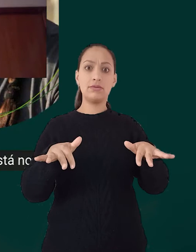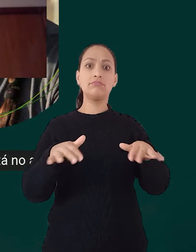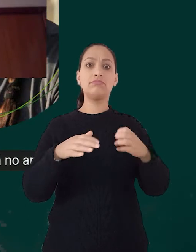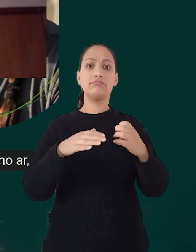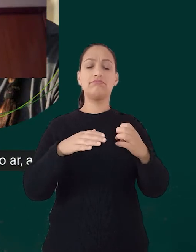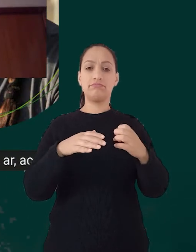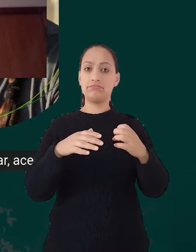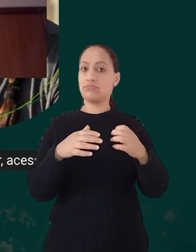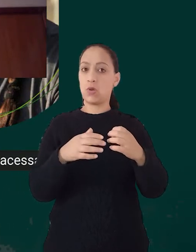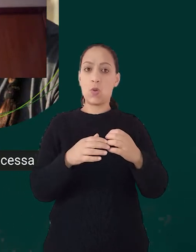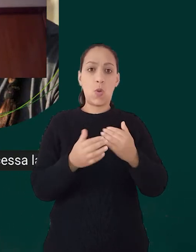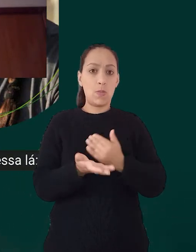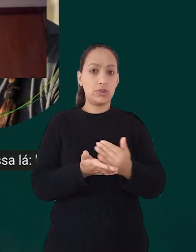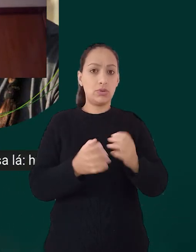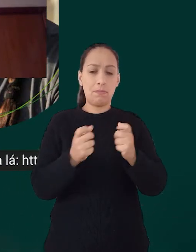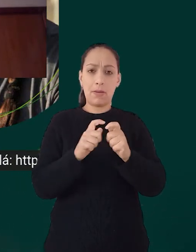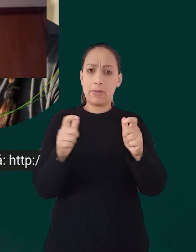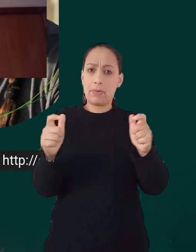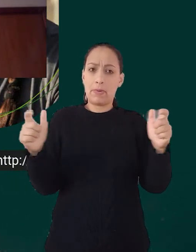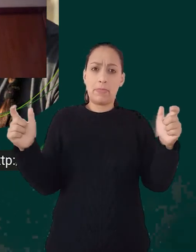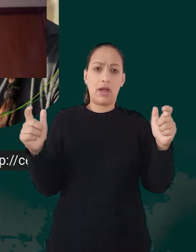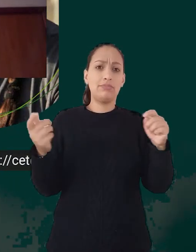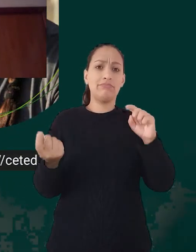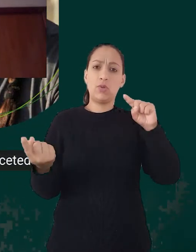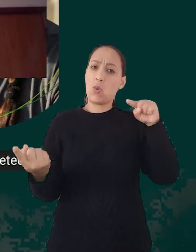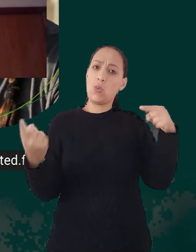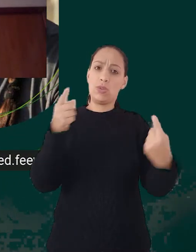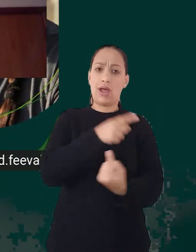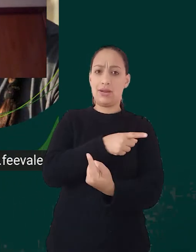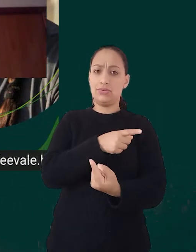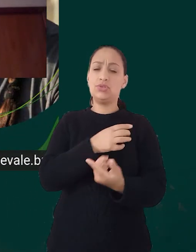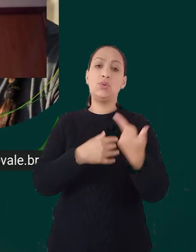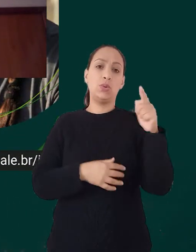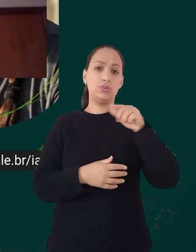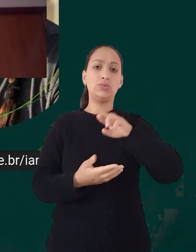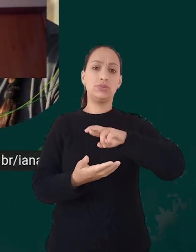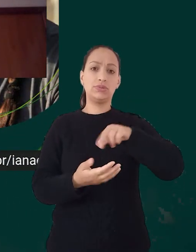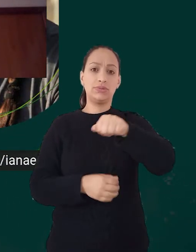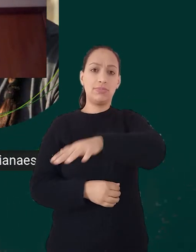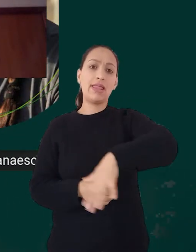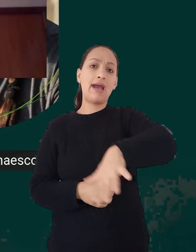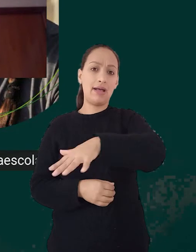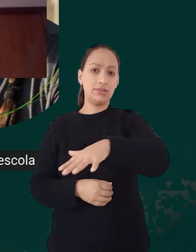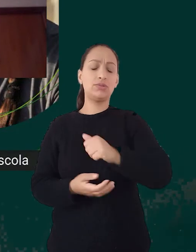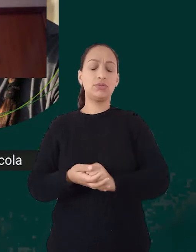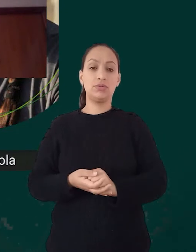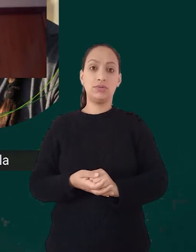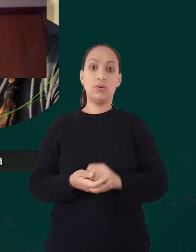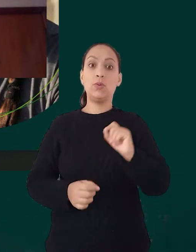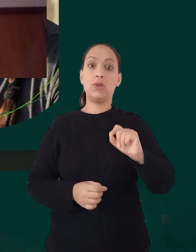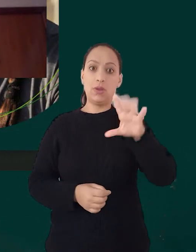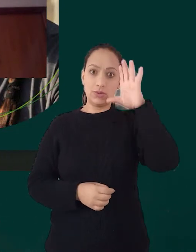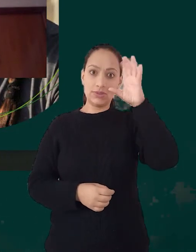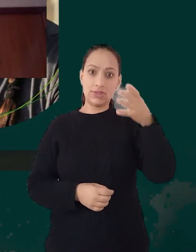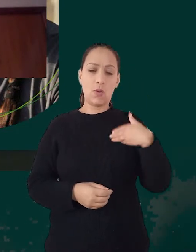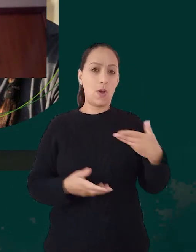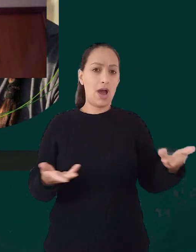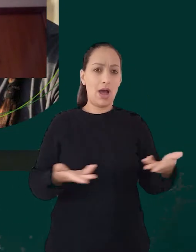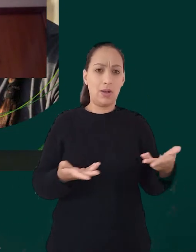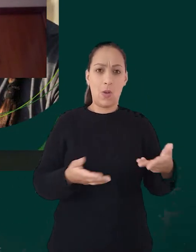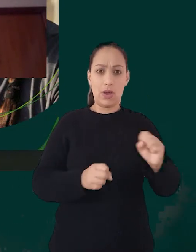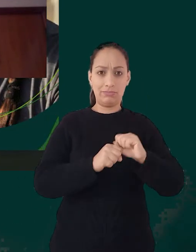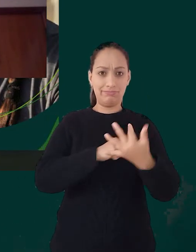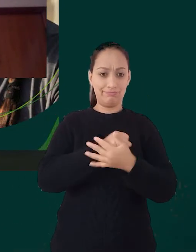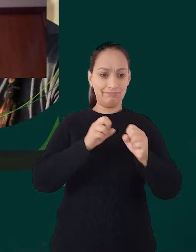cresceram, tá? É o oposto de muitos mercados. Na verdade, o que aconteceu? Nunca se consumiu tanto